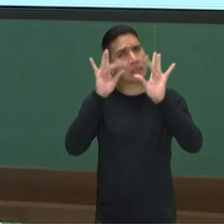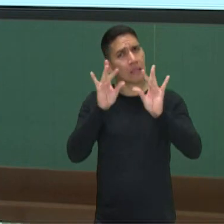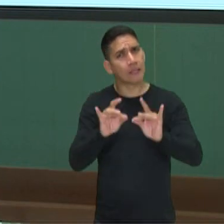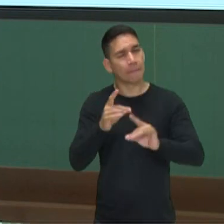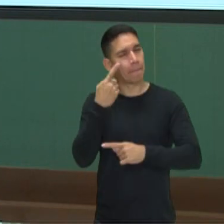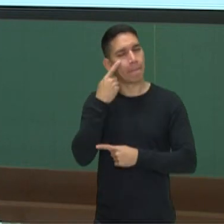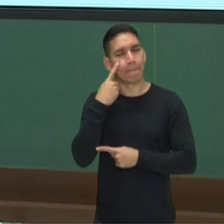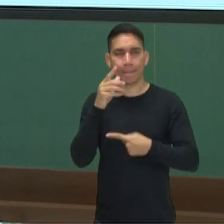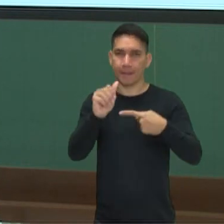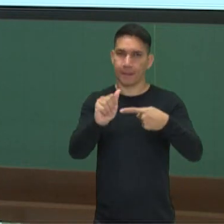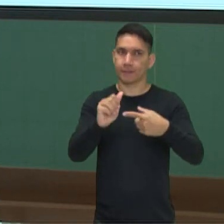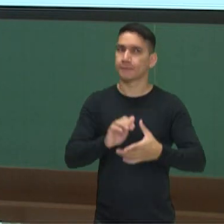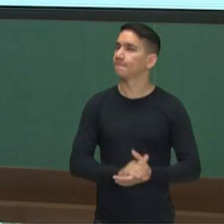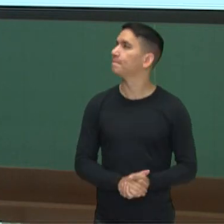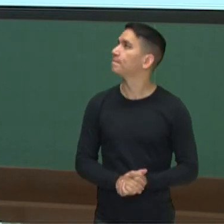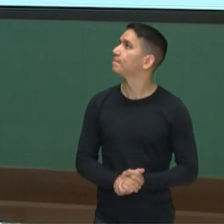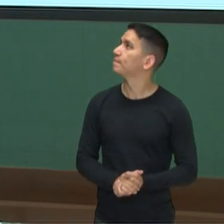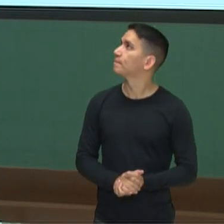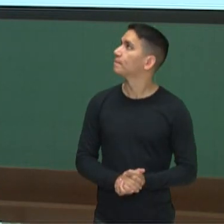A.